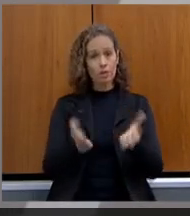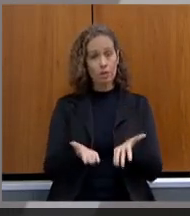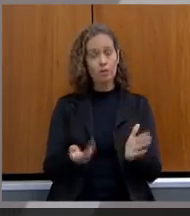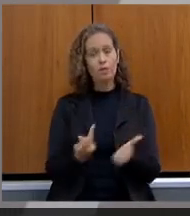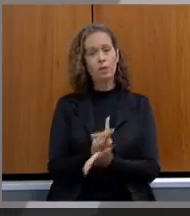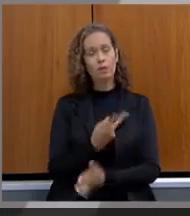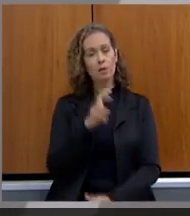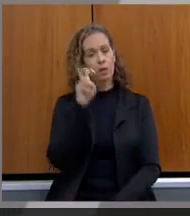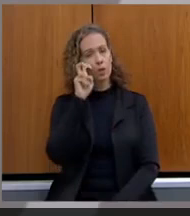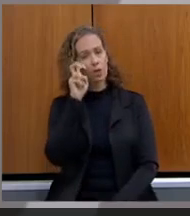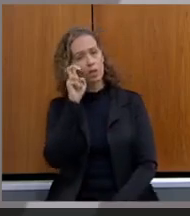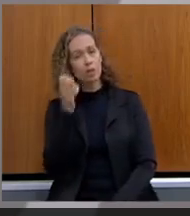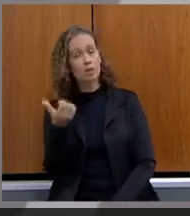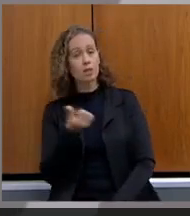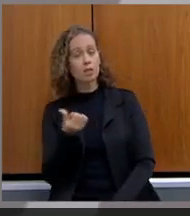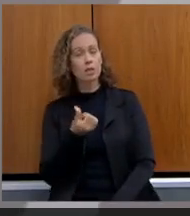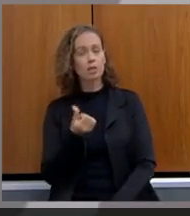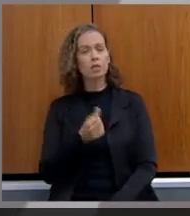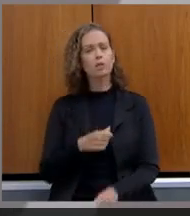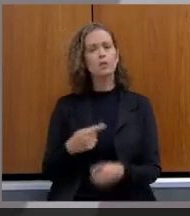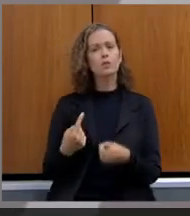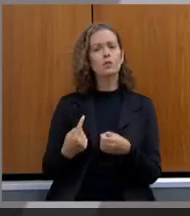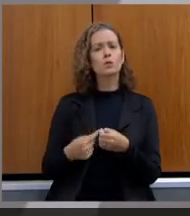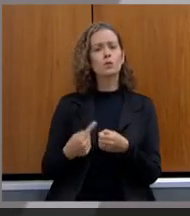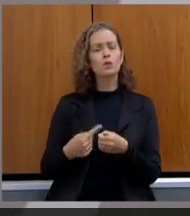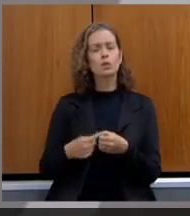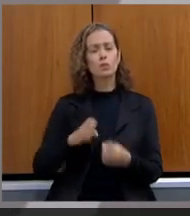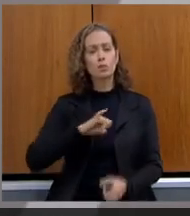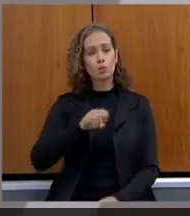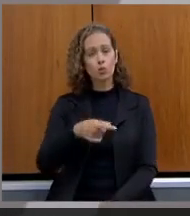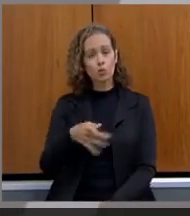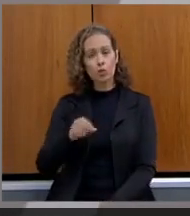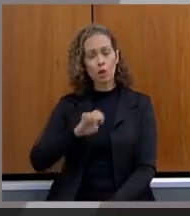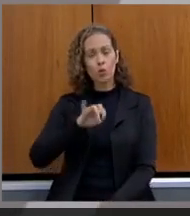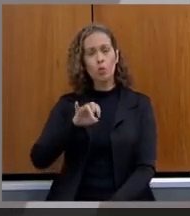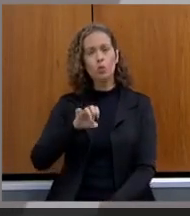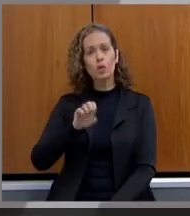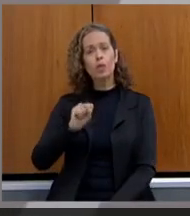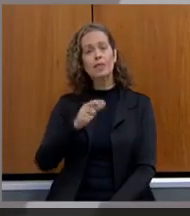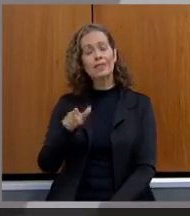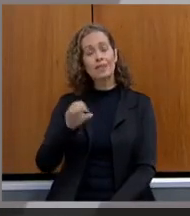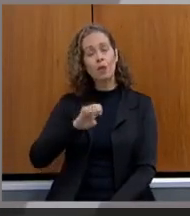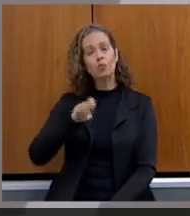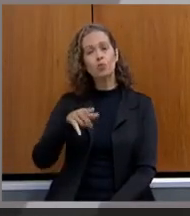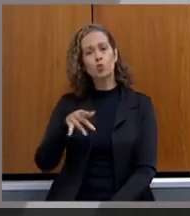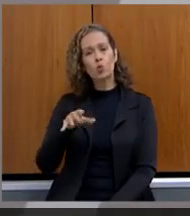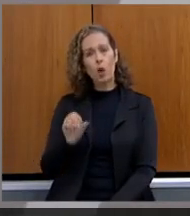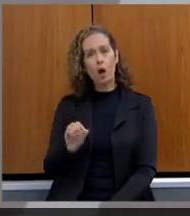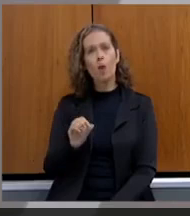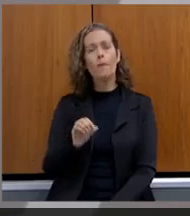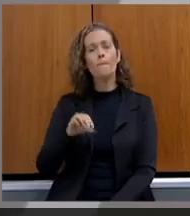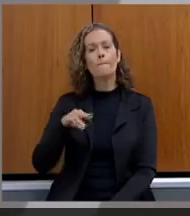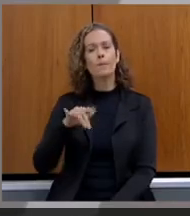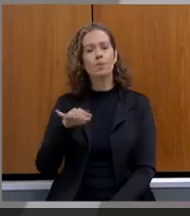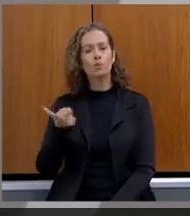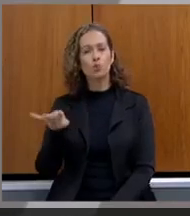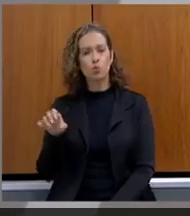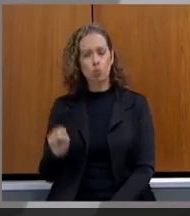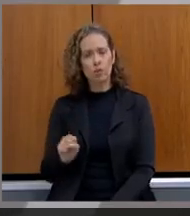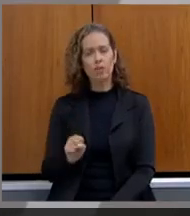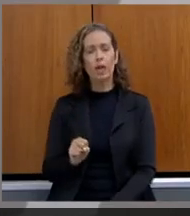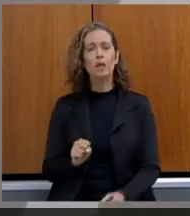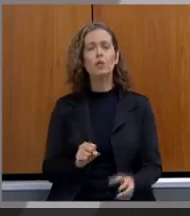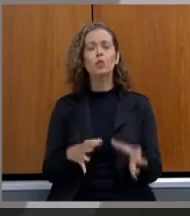última quinta-feira para sexta-feira no município de São João das Missões reserva indígena dos povos xacriabás